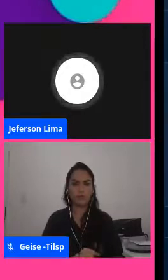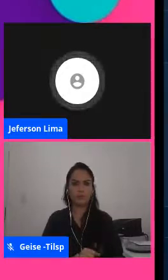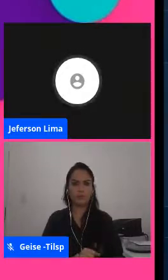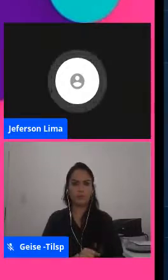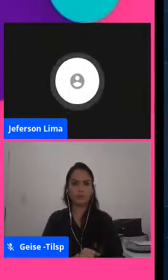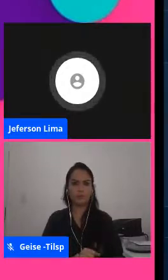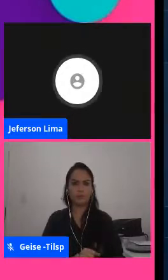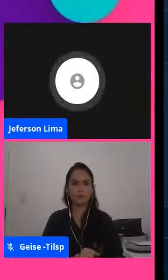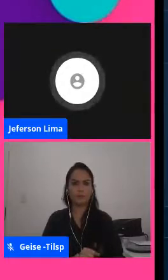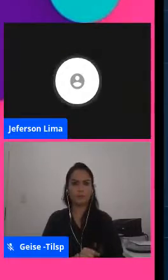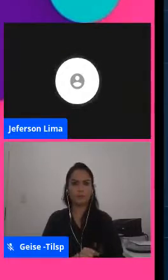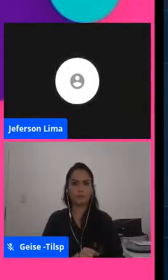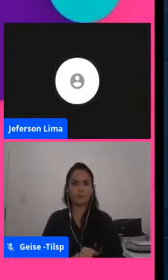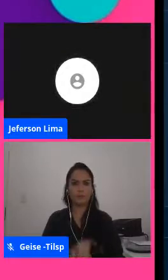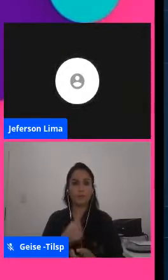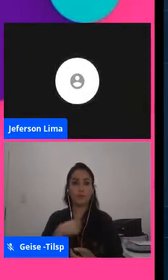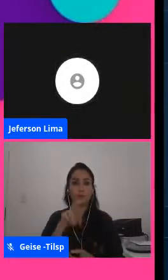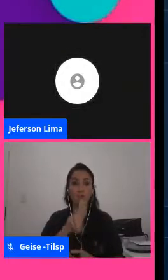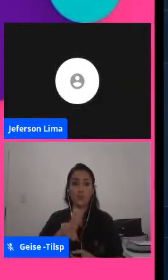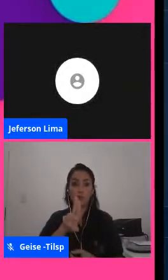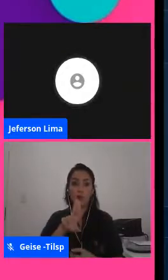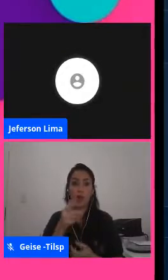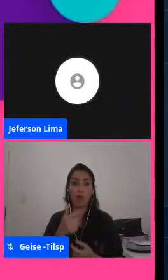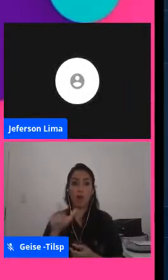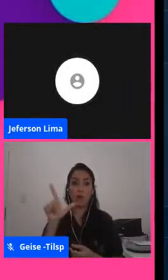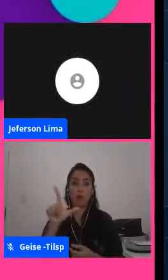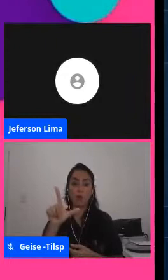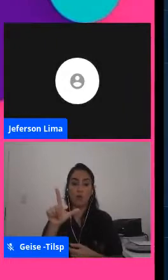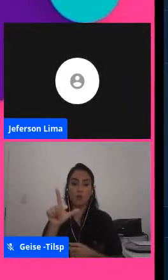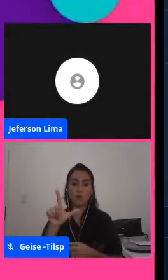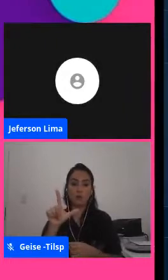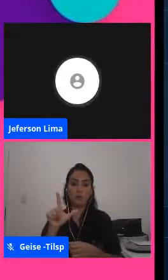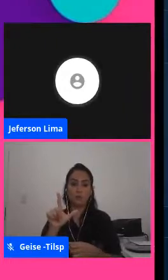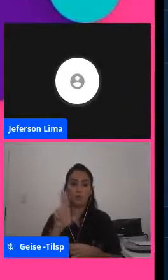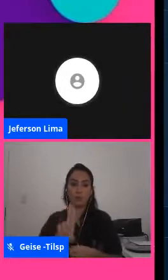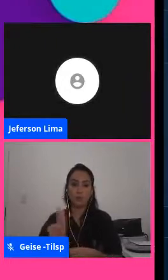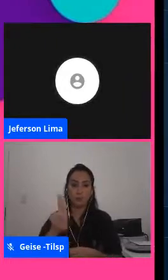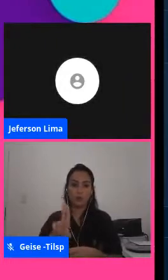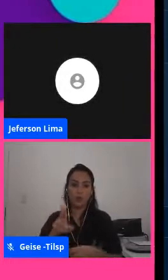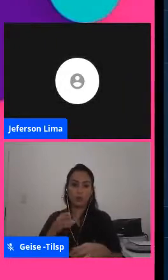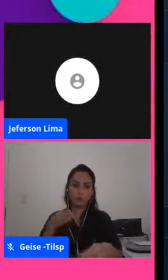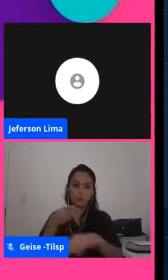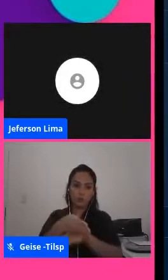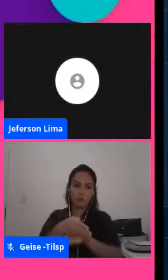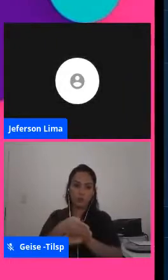com uma conta aqui. Eita. Travou.